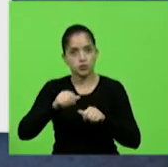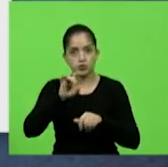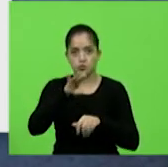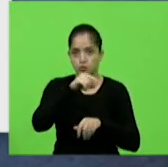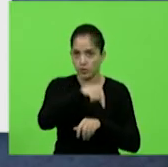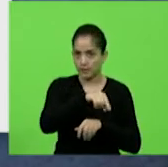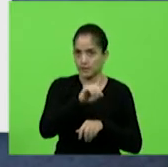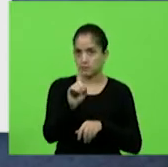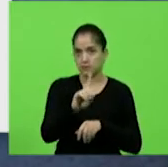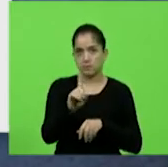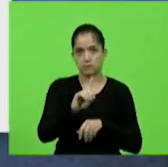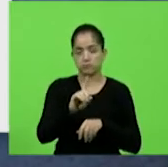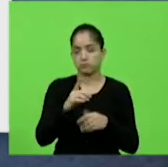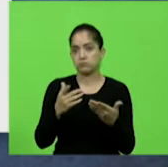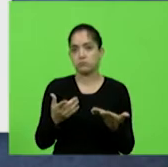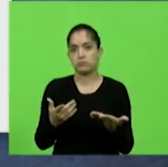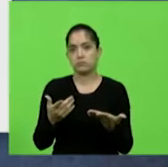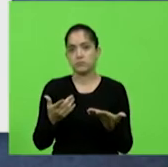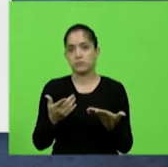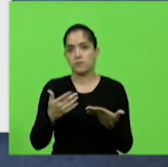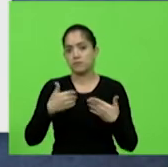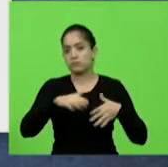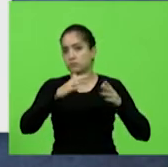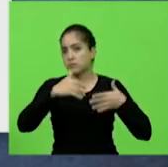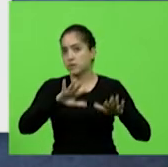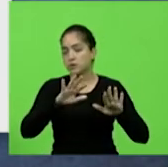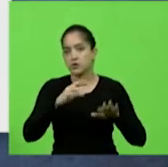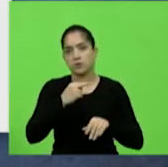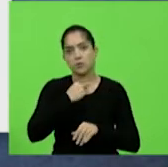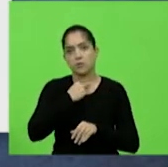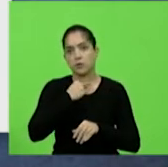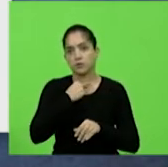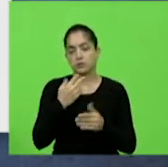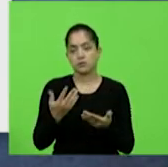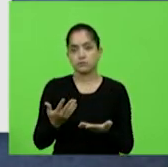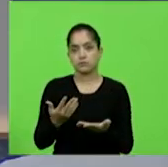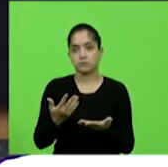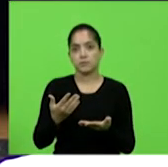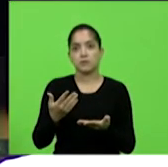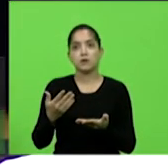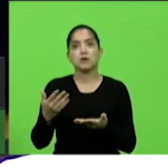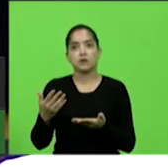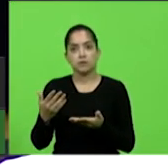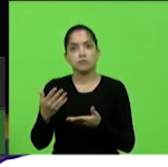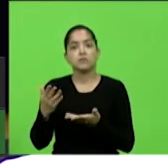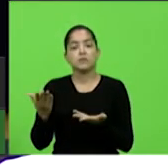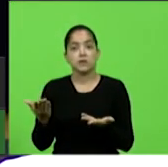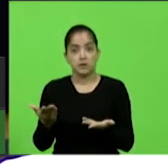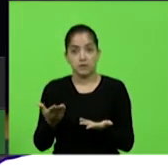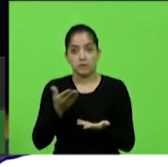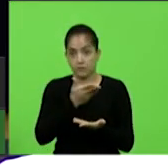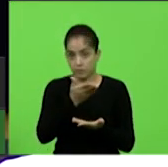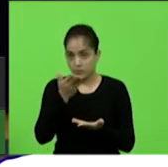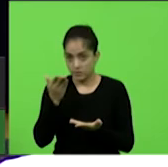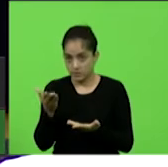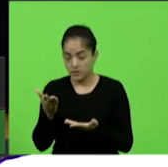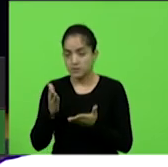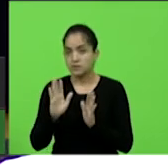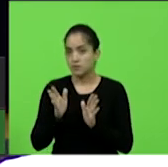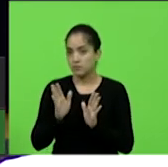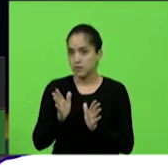Catarina. Nós não podemos deixar passar despercebido. Eu tenho recebido, e vossas excelências também devem ter